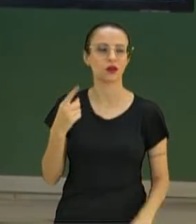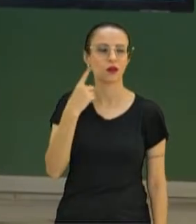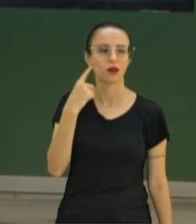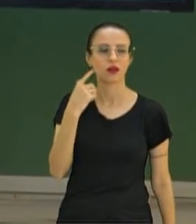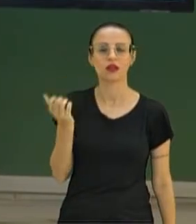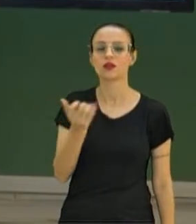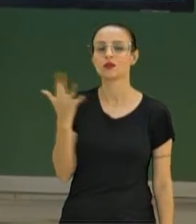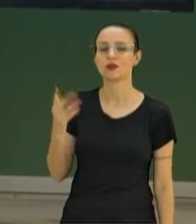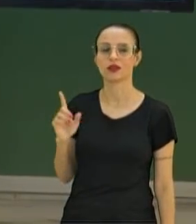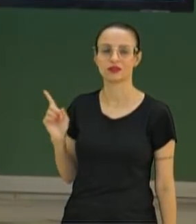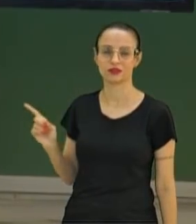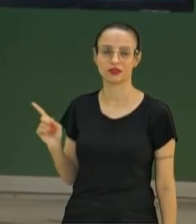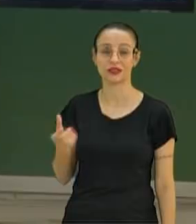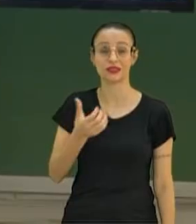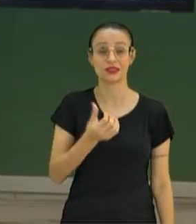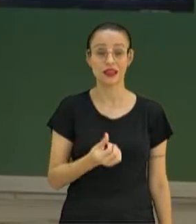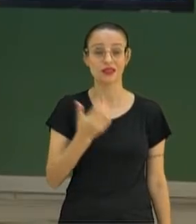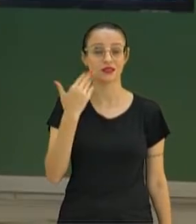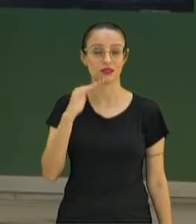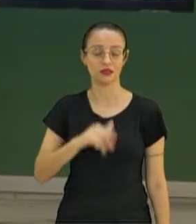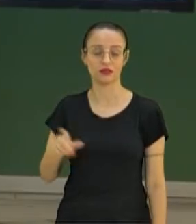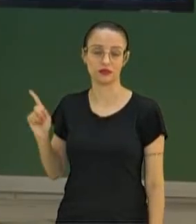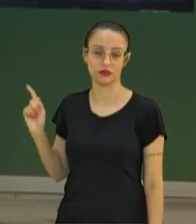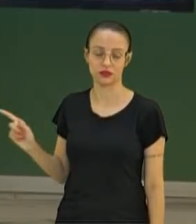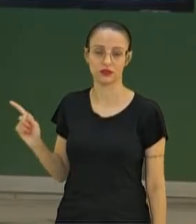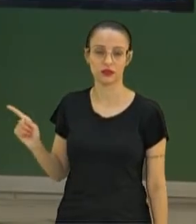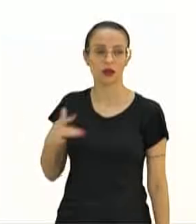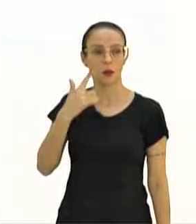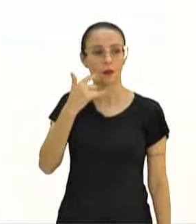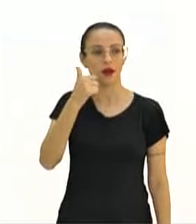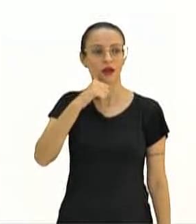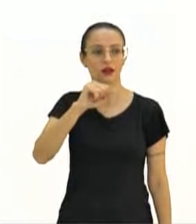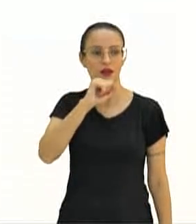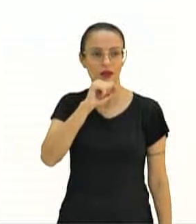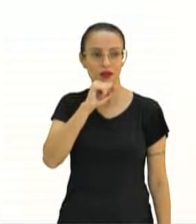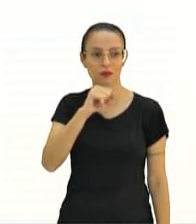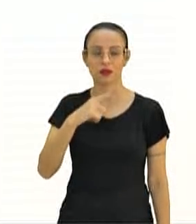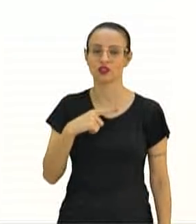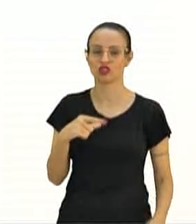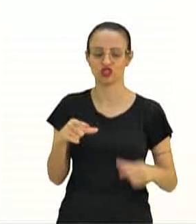3, 4, 5, 6 crianças, né? O pai e a mãe, o pai ali com um